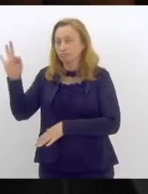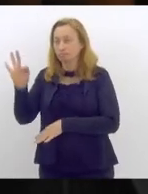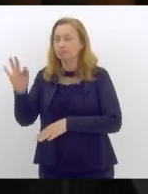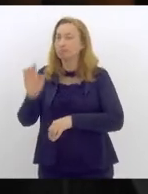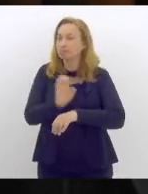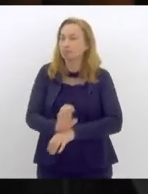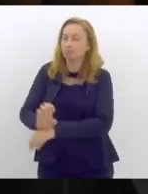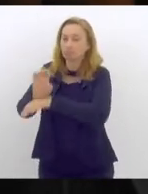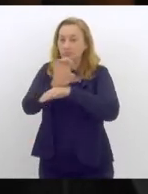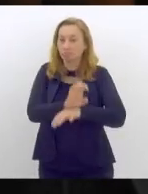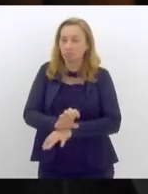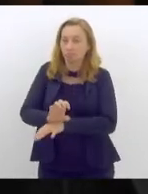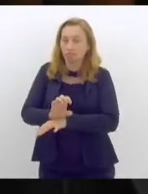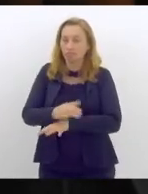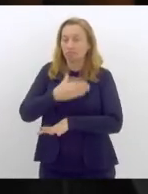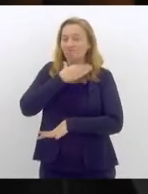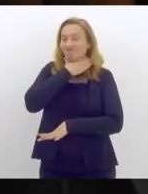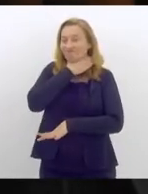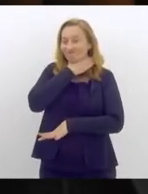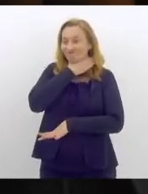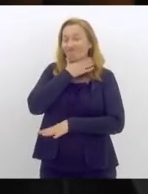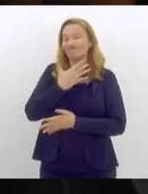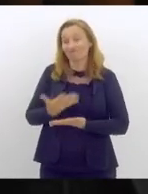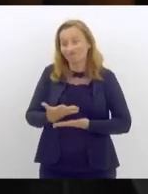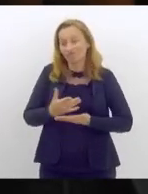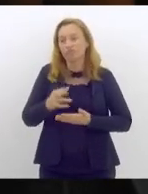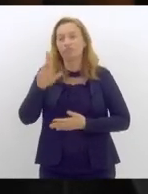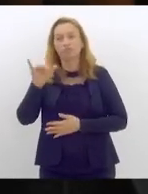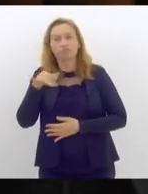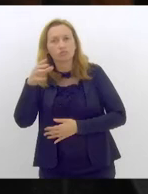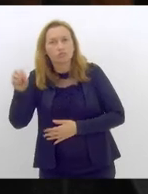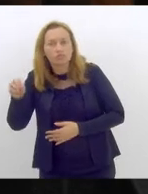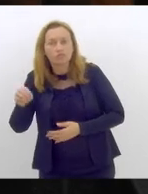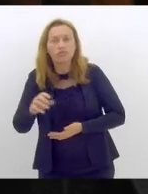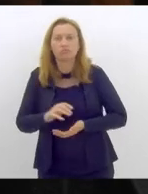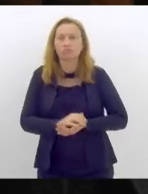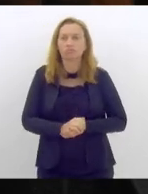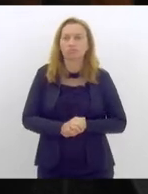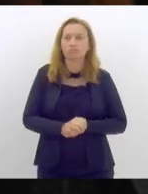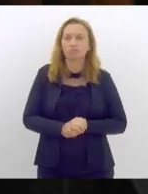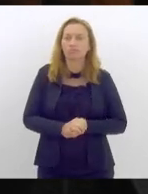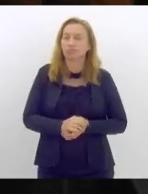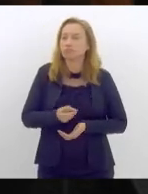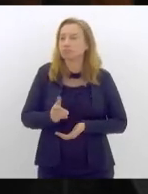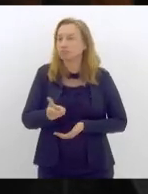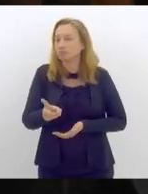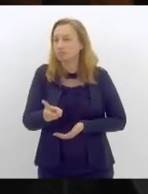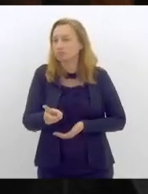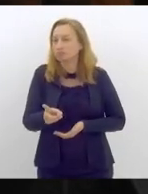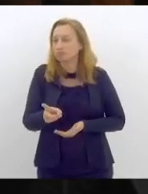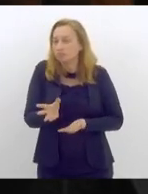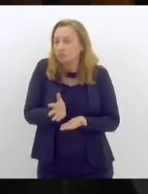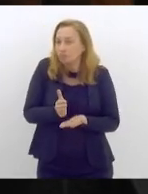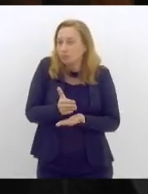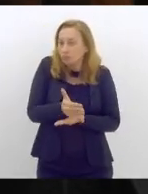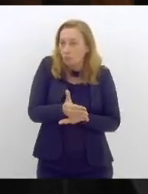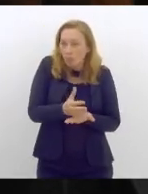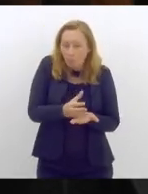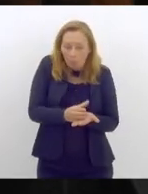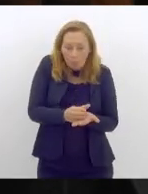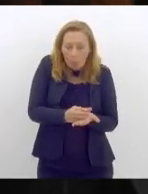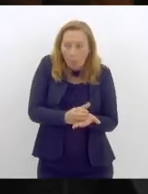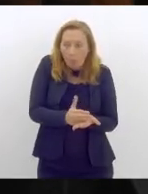tão quebrados a união tá sempre ficando com a parte do